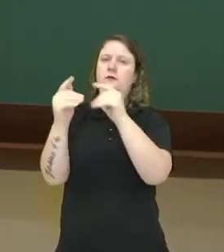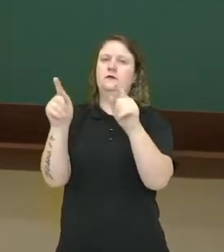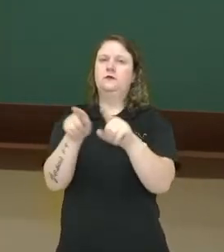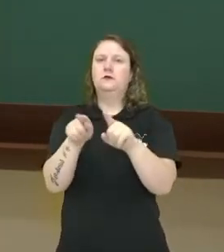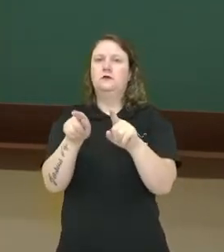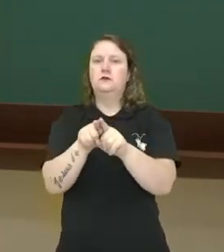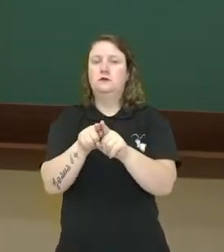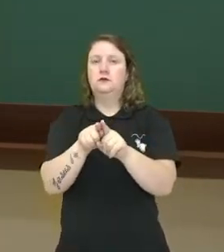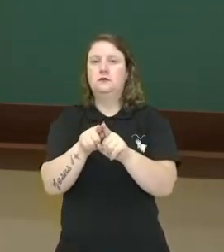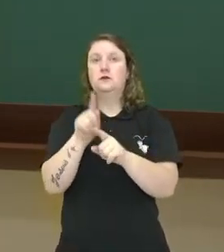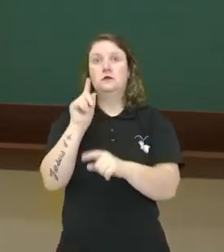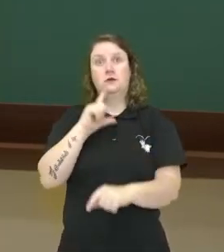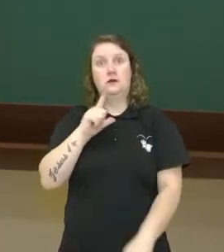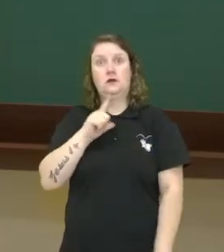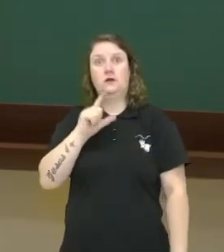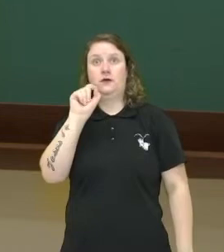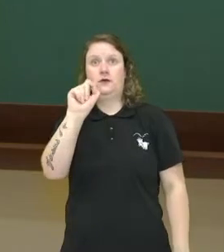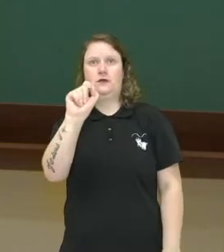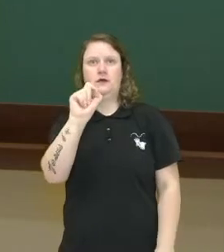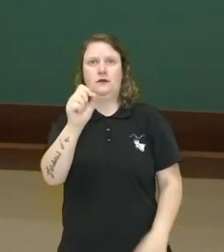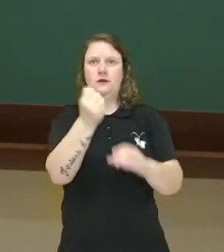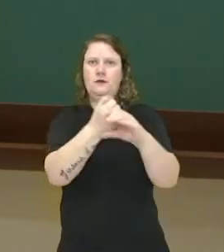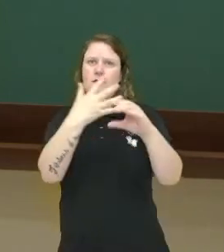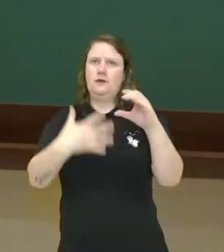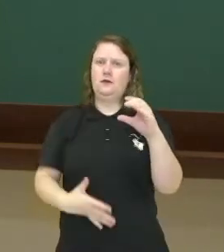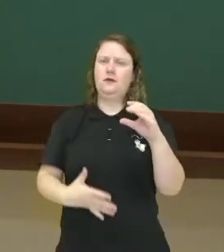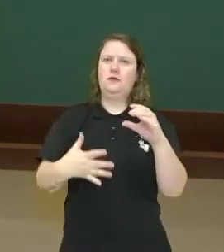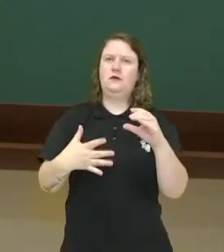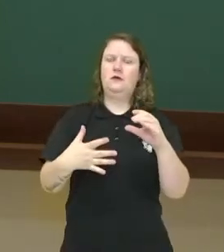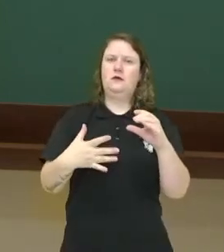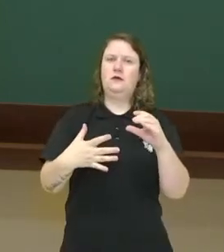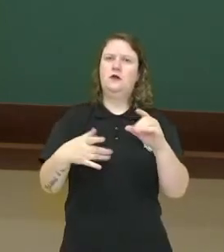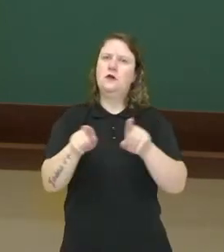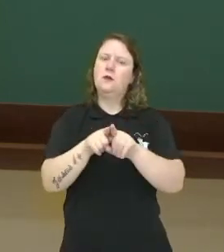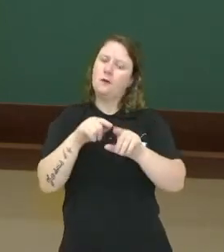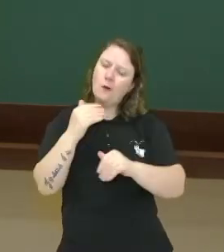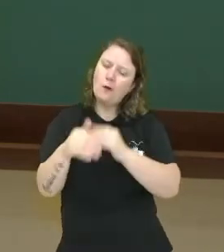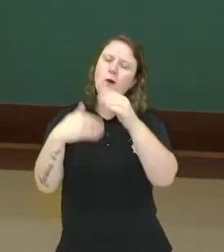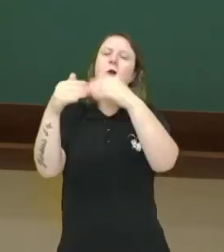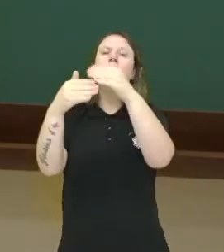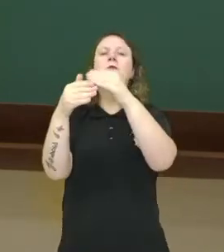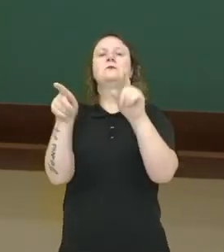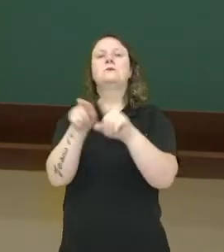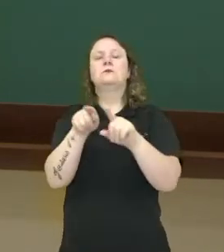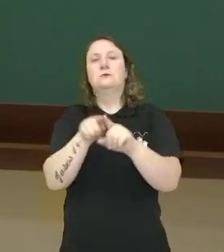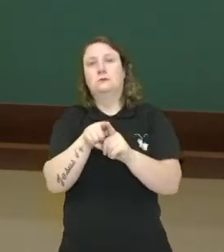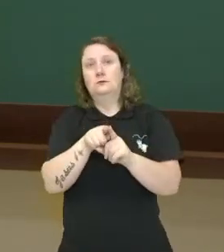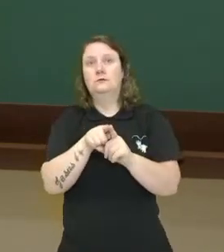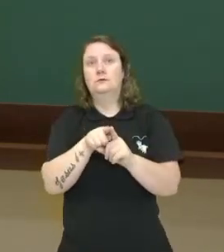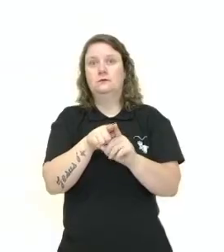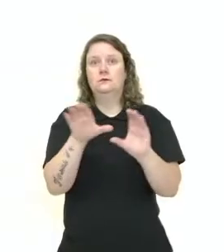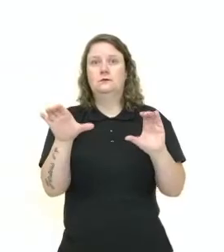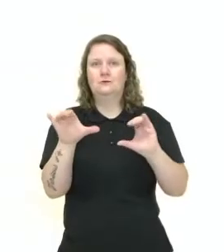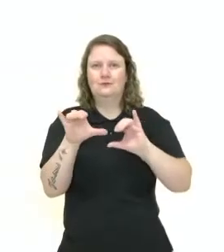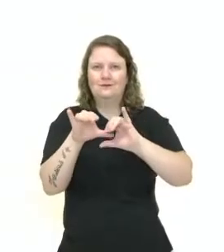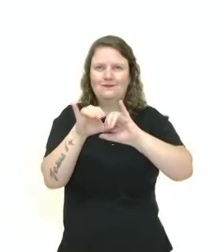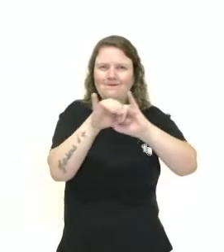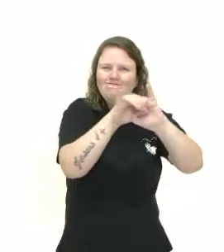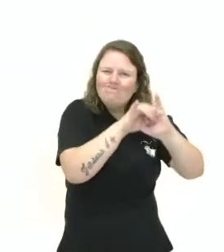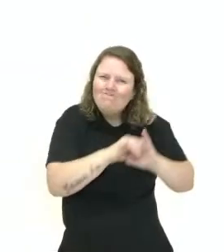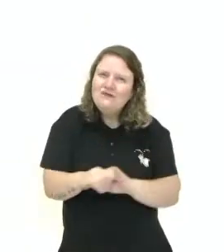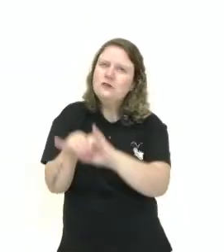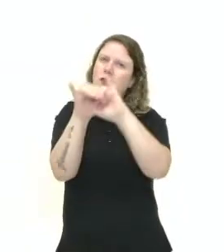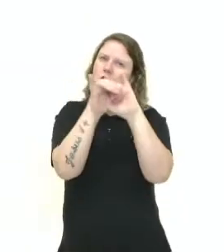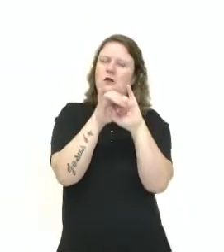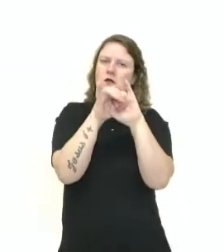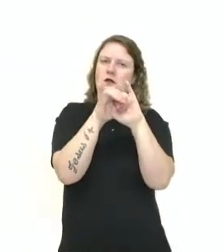ter o que ali? Uma característica desse caminho para o desenvolvimento, né? É a integração de algumas